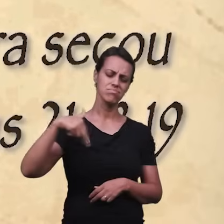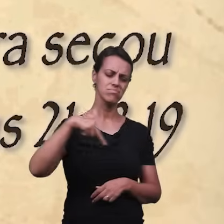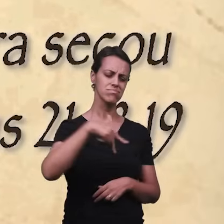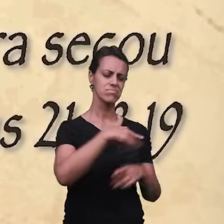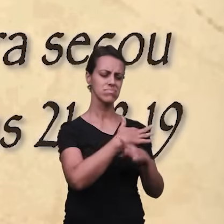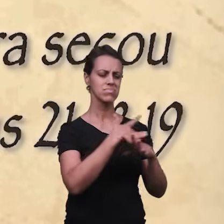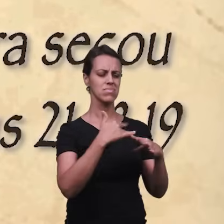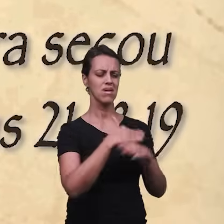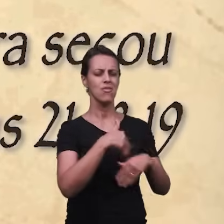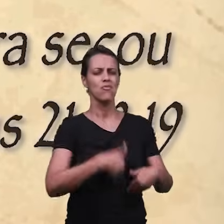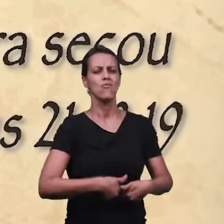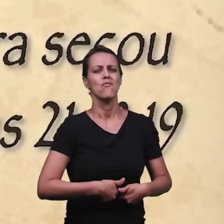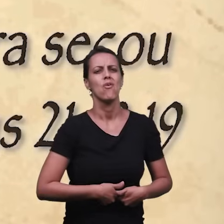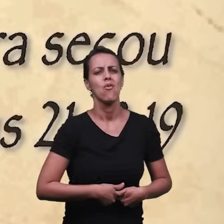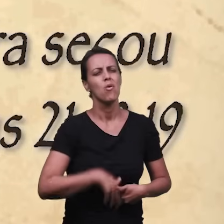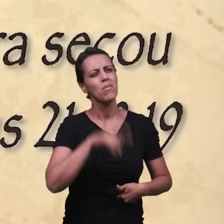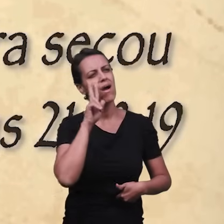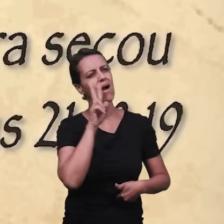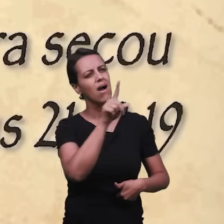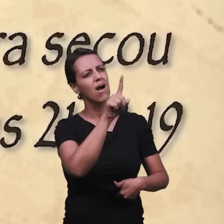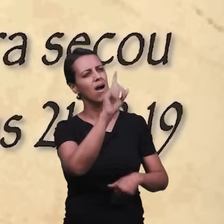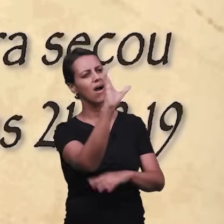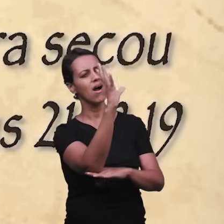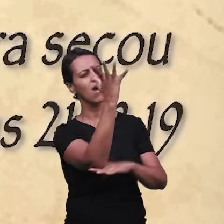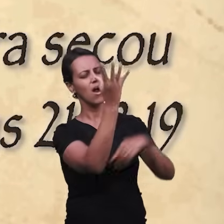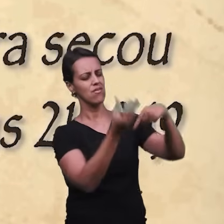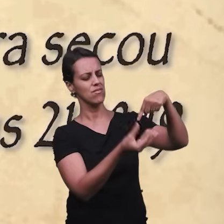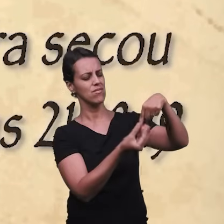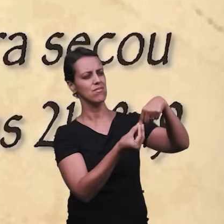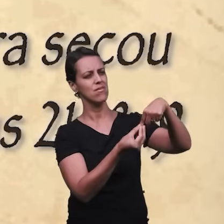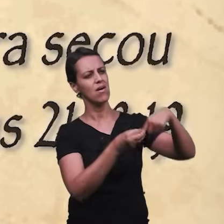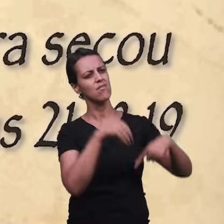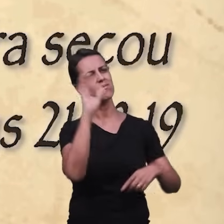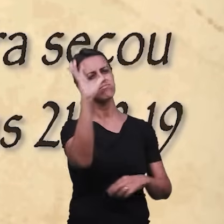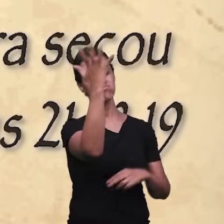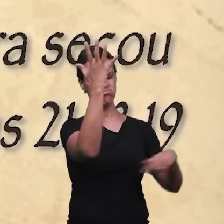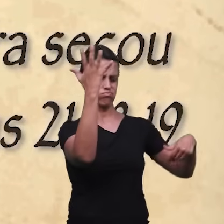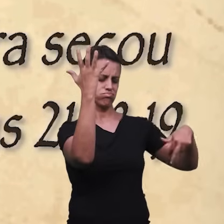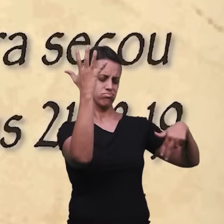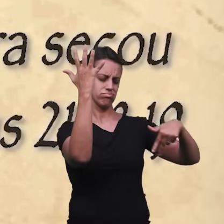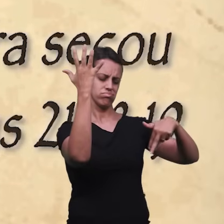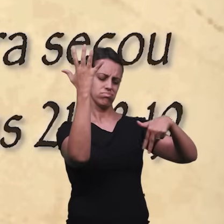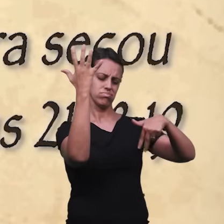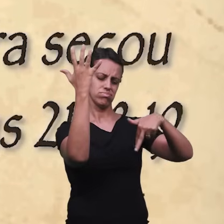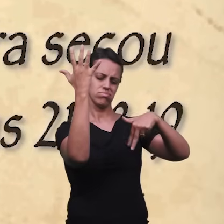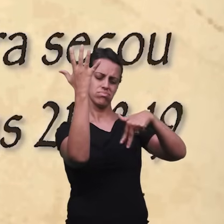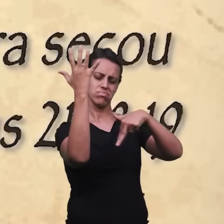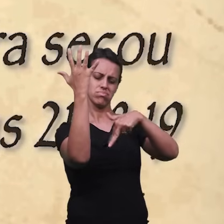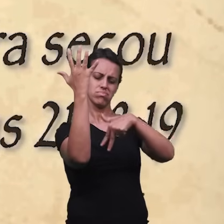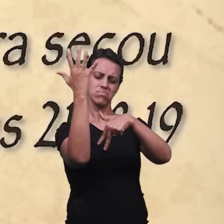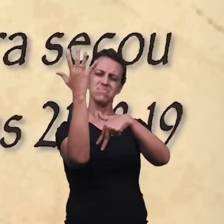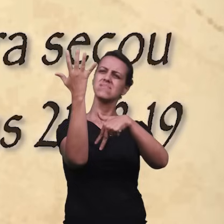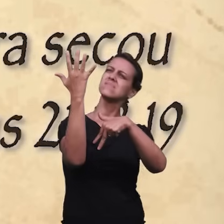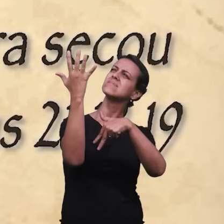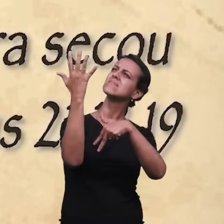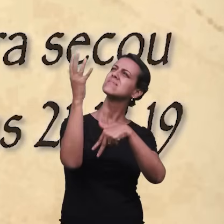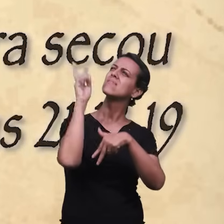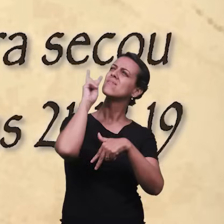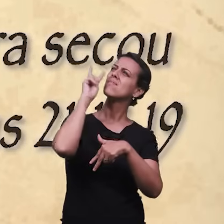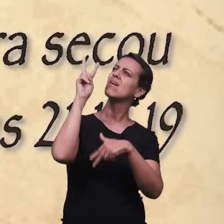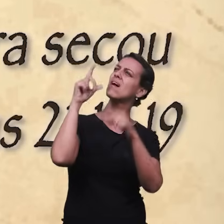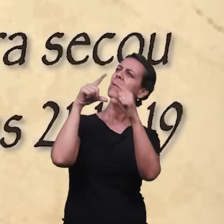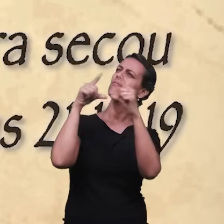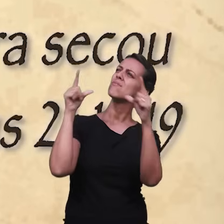avistando uma figueira perto do caminho, dirigiu-se a ela e não achou nela senão folhas. E disse-lhe: nunca